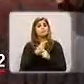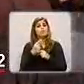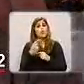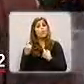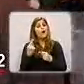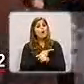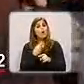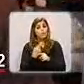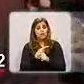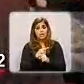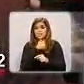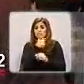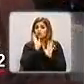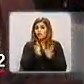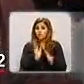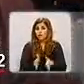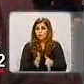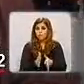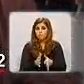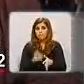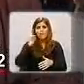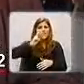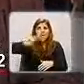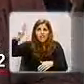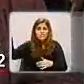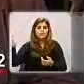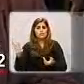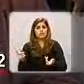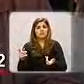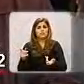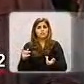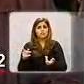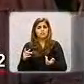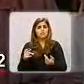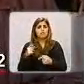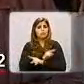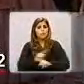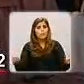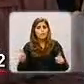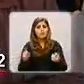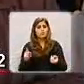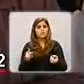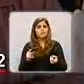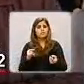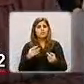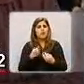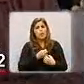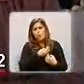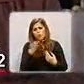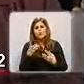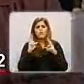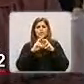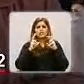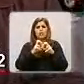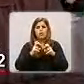já determinada é que viagens estão proibidas e muitos investigadores teriam que viajar